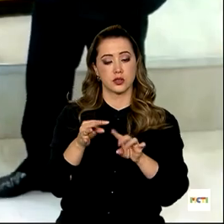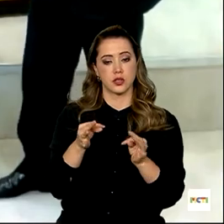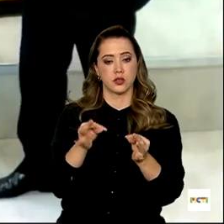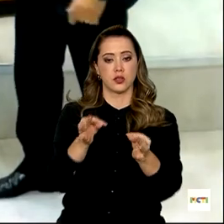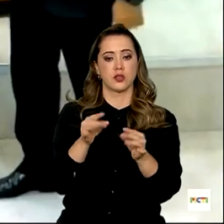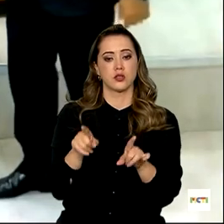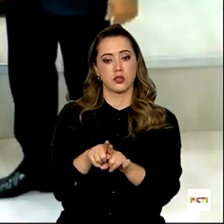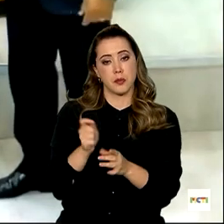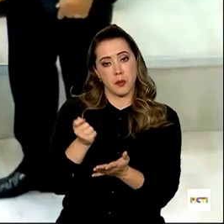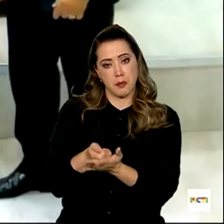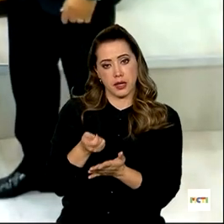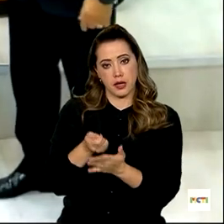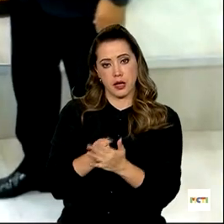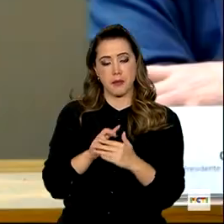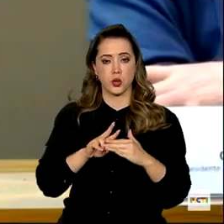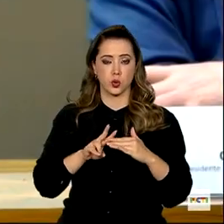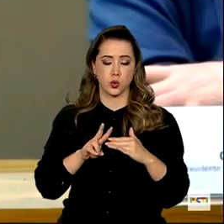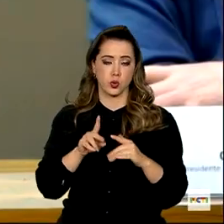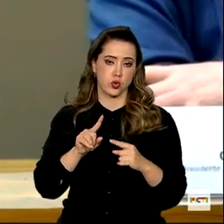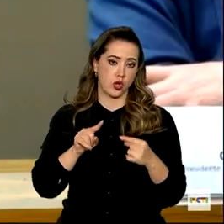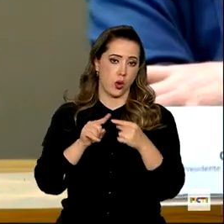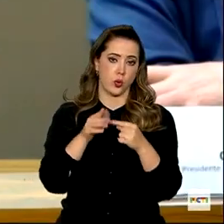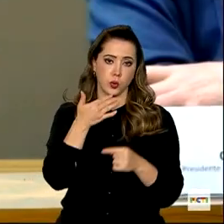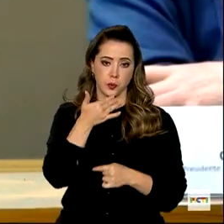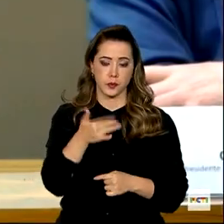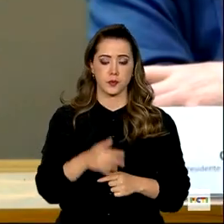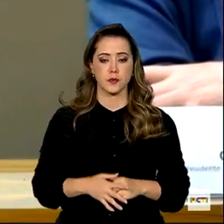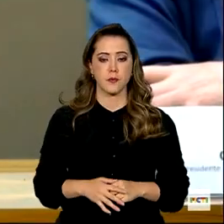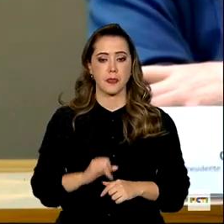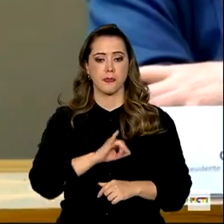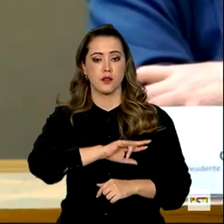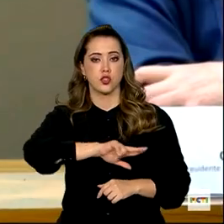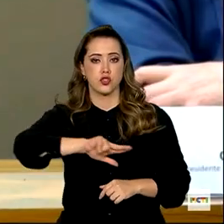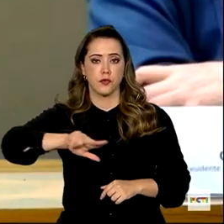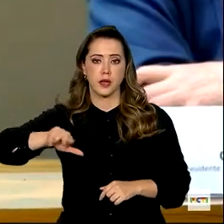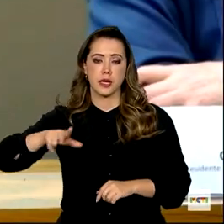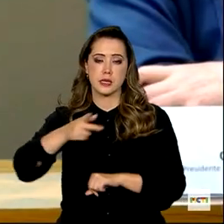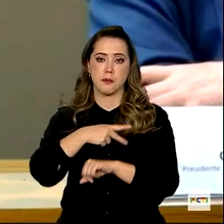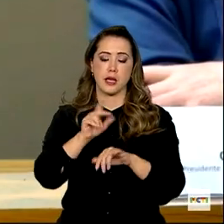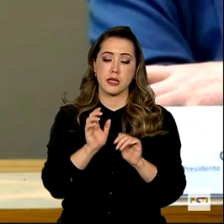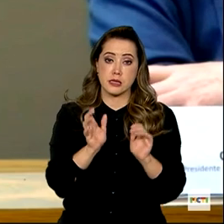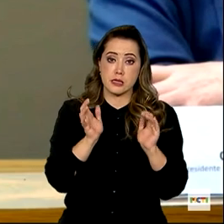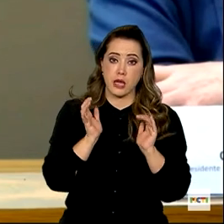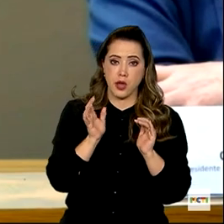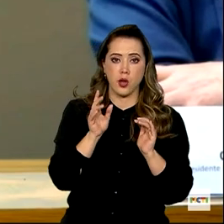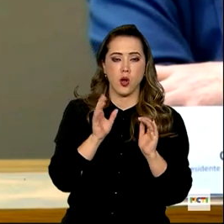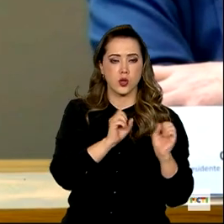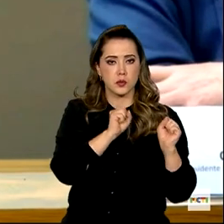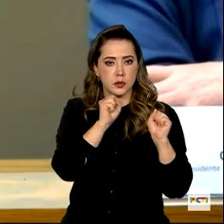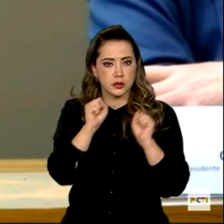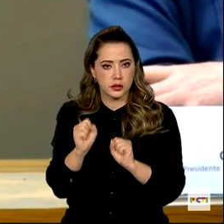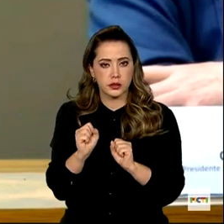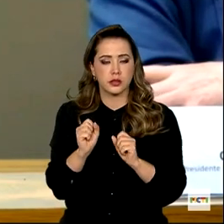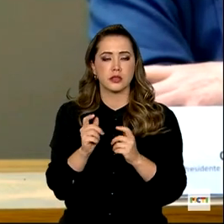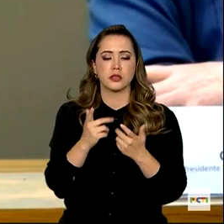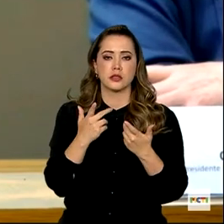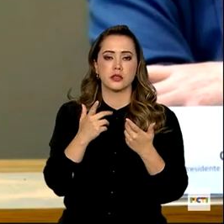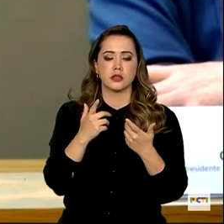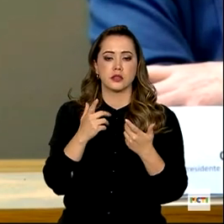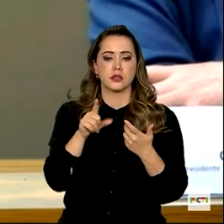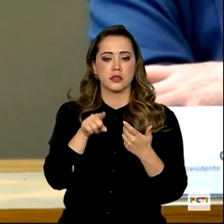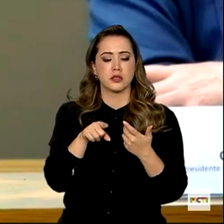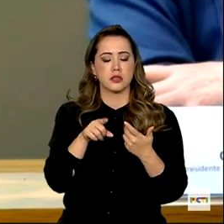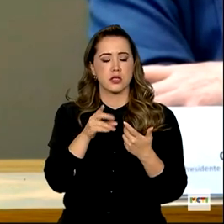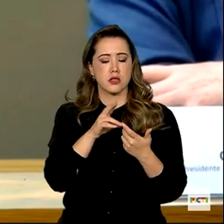do financiamento correspondente. Grandes potências mundiais, por meio de suas agências de fomento, como a FINEP,